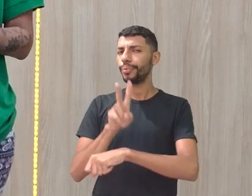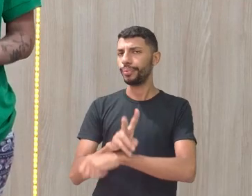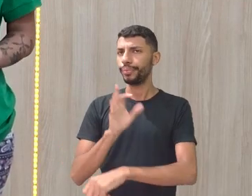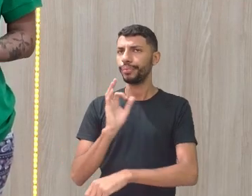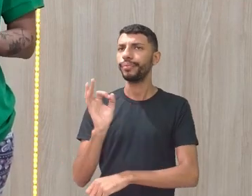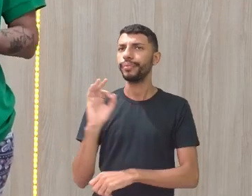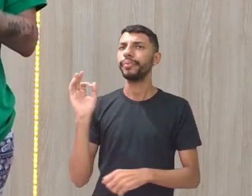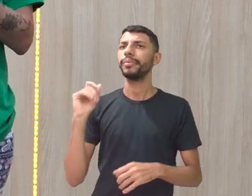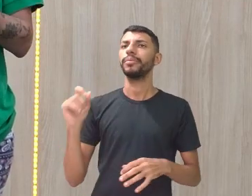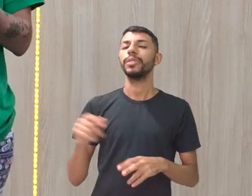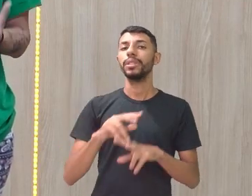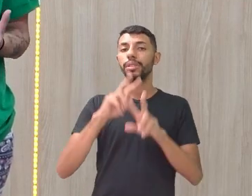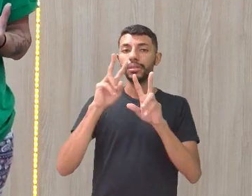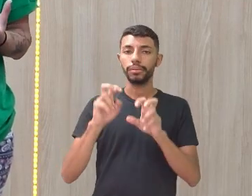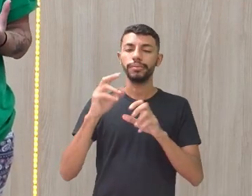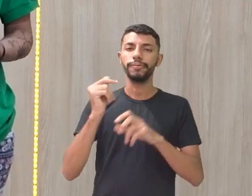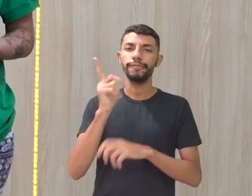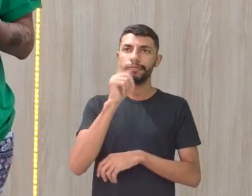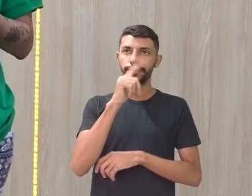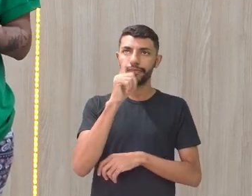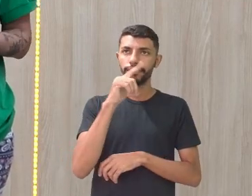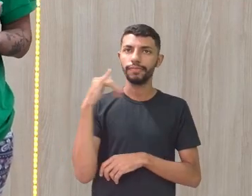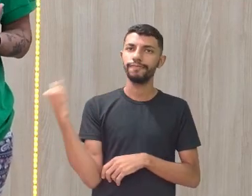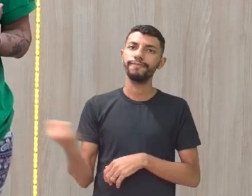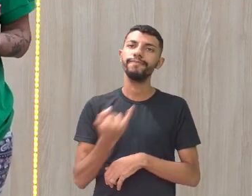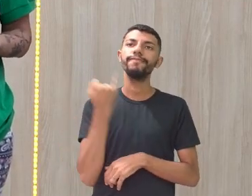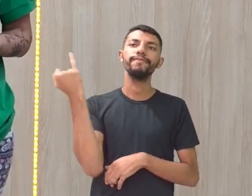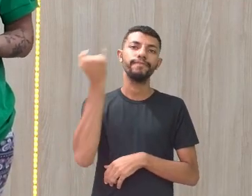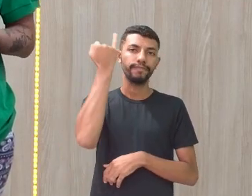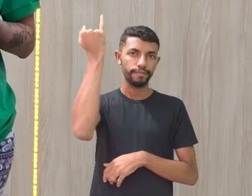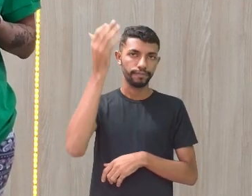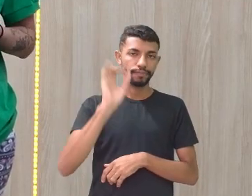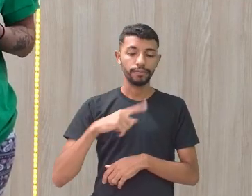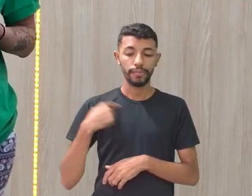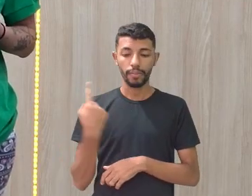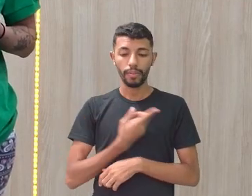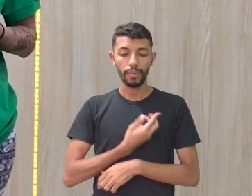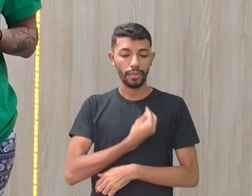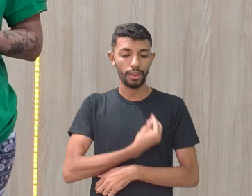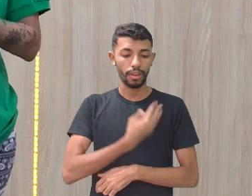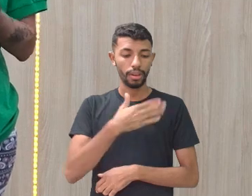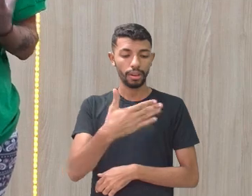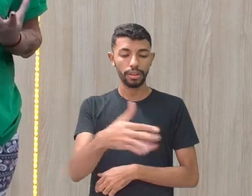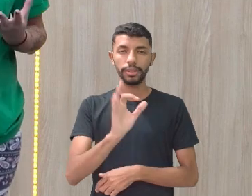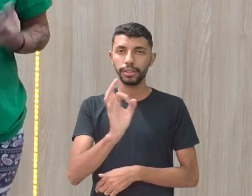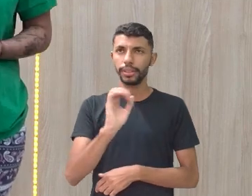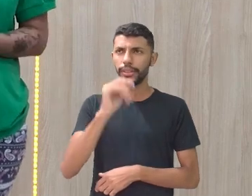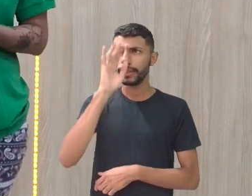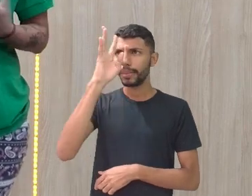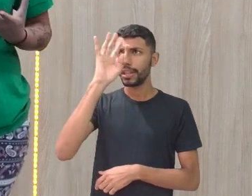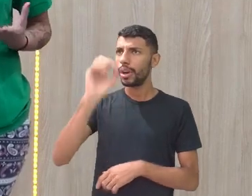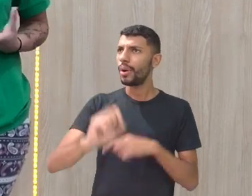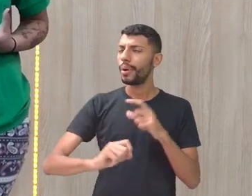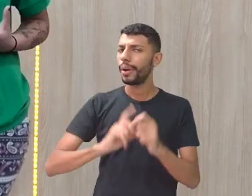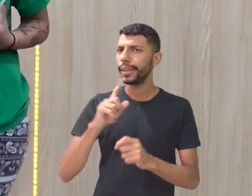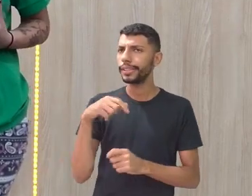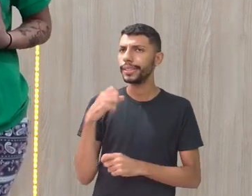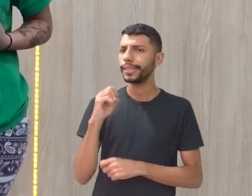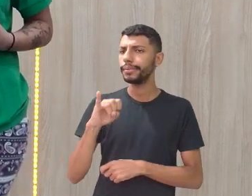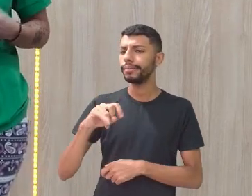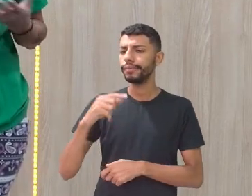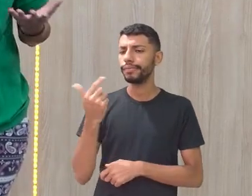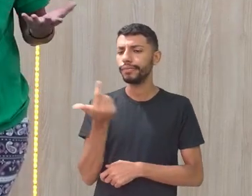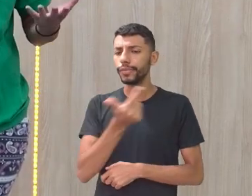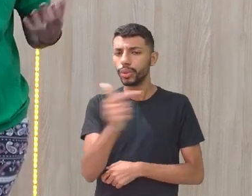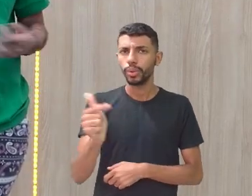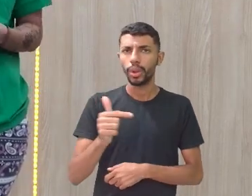sensível para esse recurso natural que é tão importante para a nossa sobrevivência. Imagina se a gente não tivesse água.